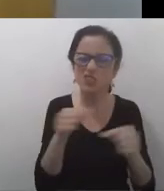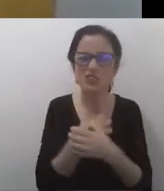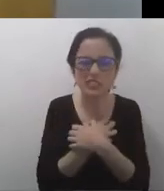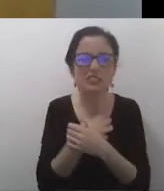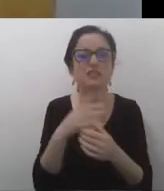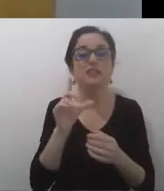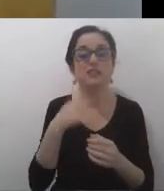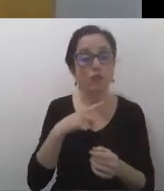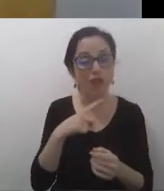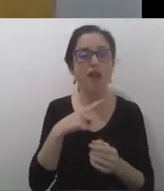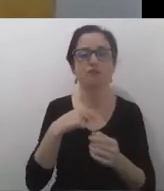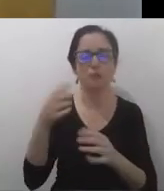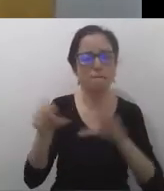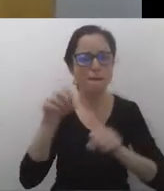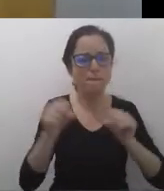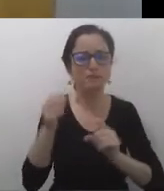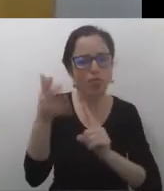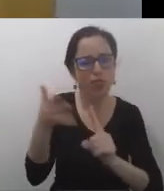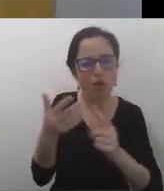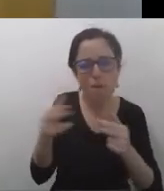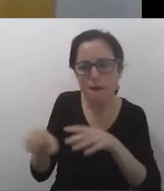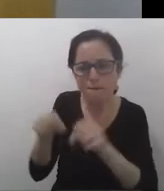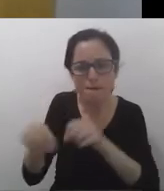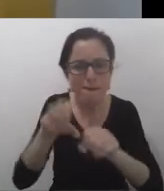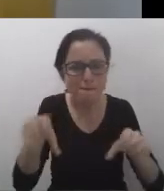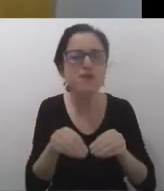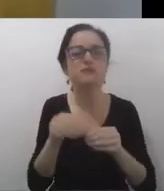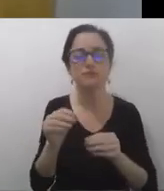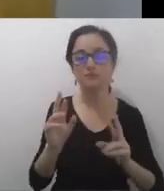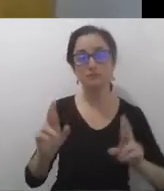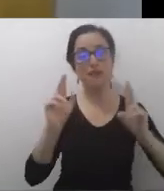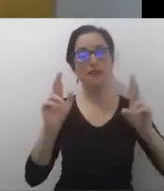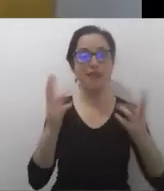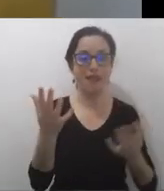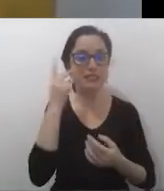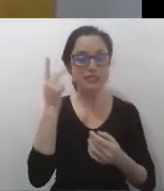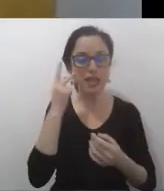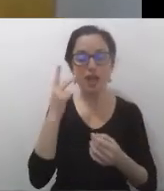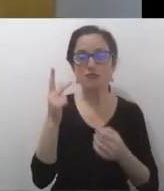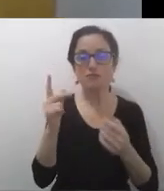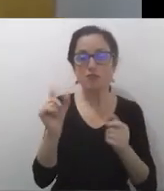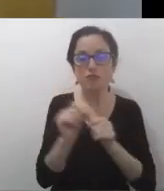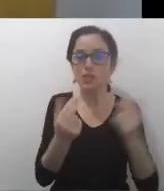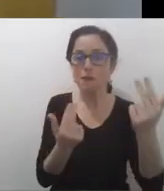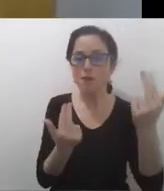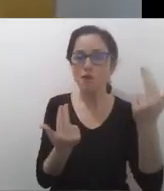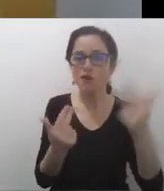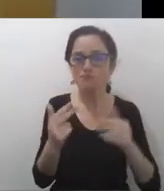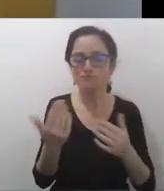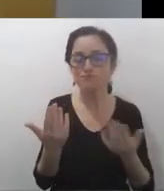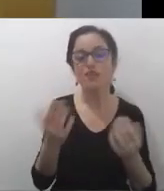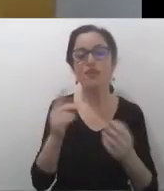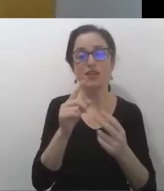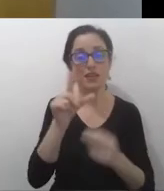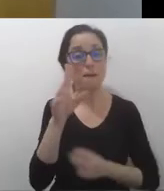sensação, tá, que eu tenho, e alguns depoimentos que eu colhi um pouco falam disso, que a expectativa é que São Paulo fizesse a mesma coisa. Então,